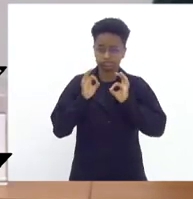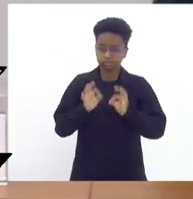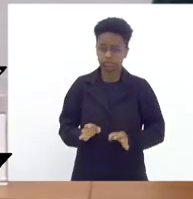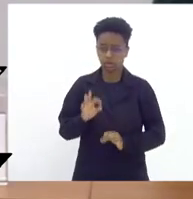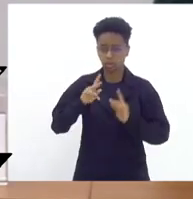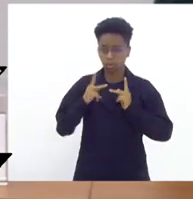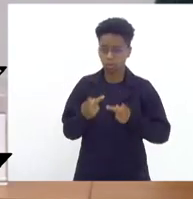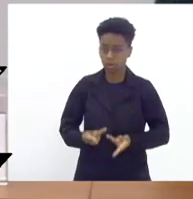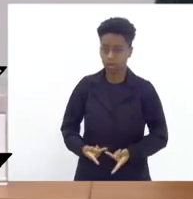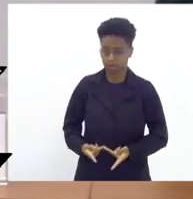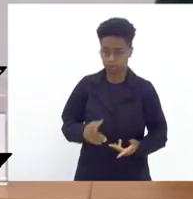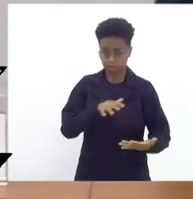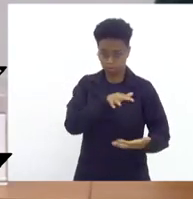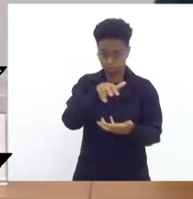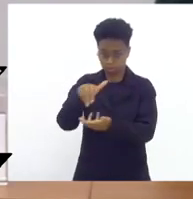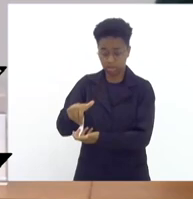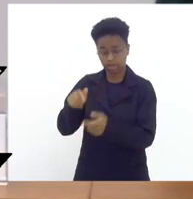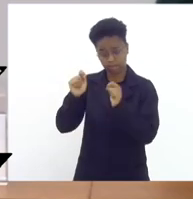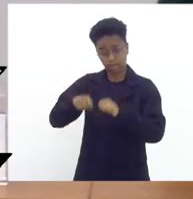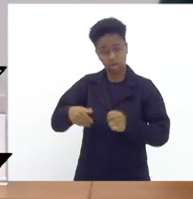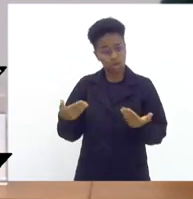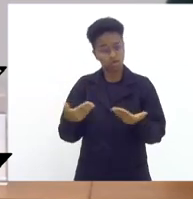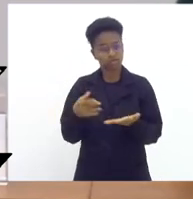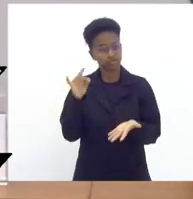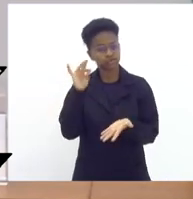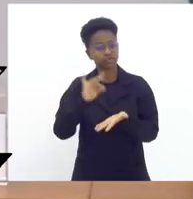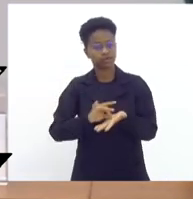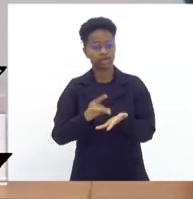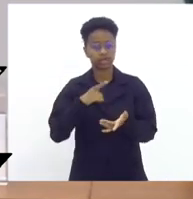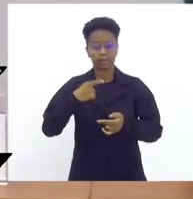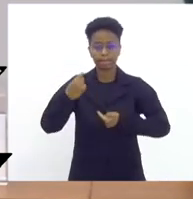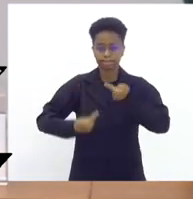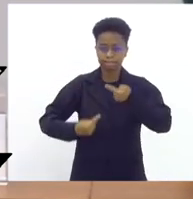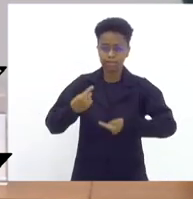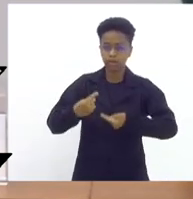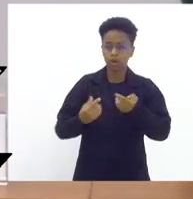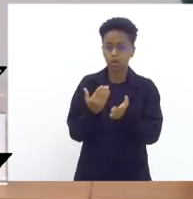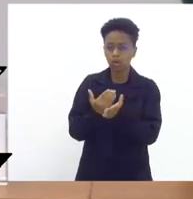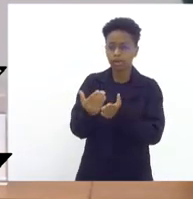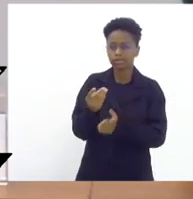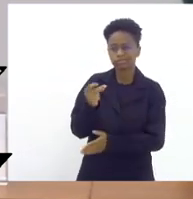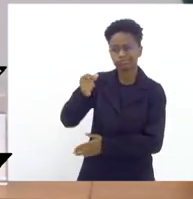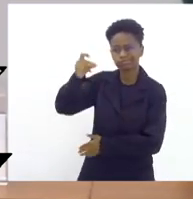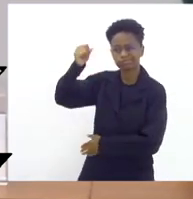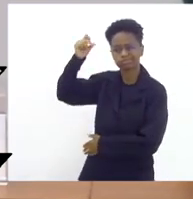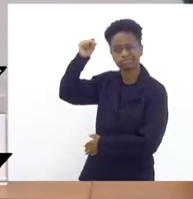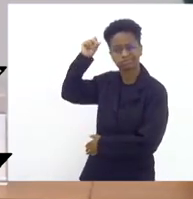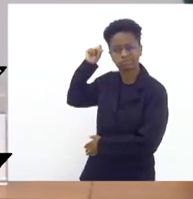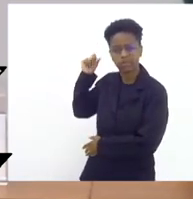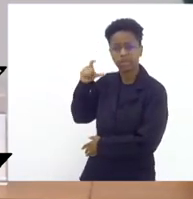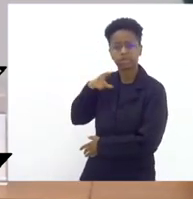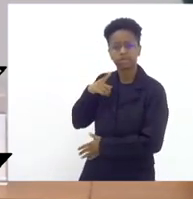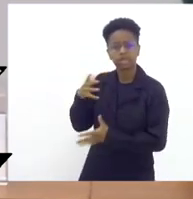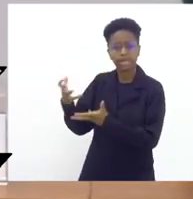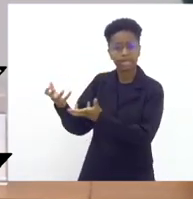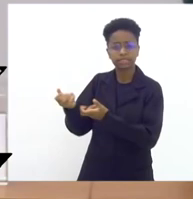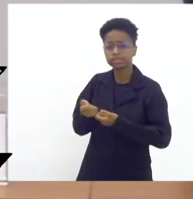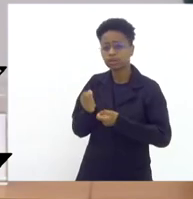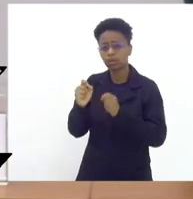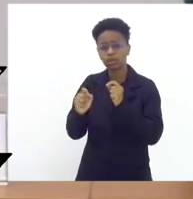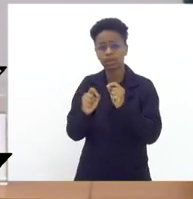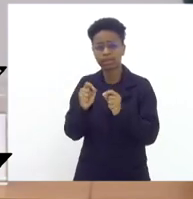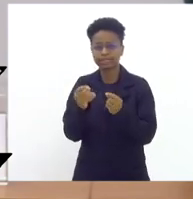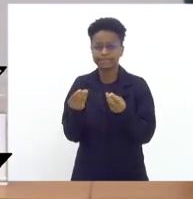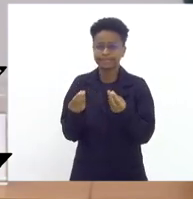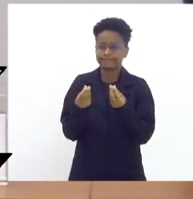ele hoje possa de fato referenciar uma política que começa lá atrás com uma recepção um